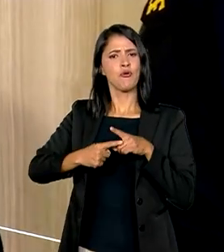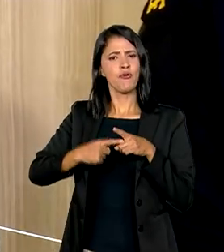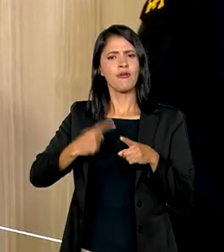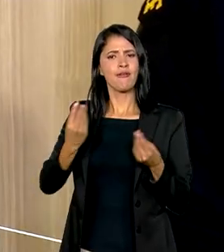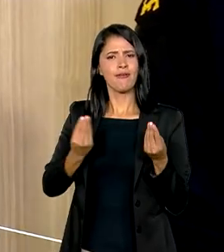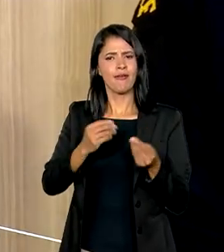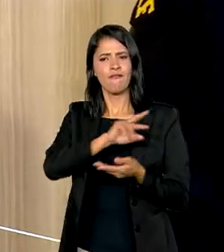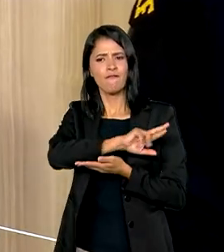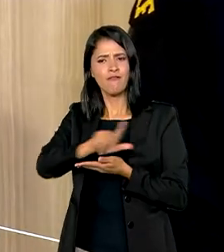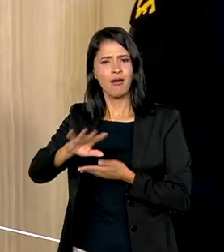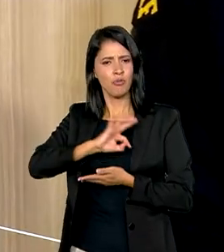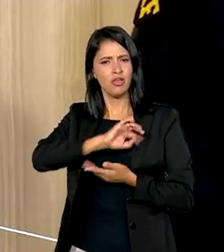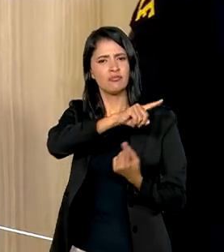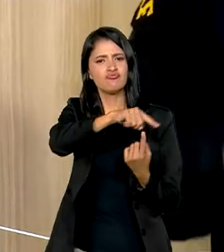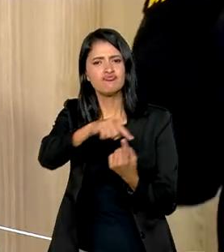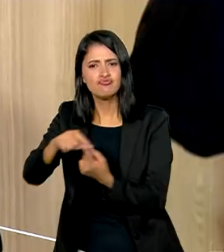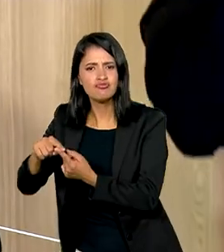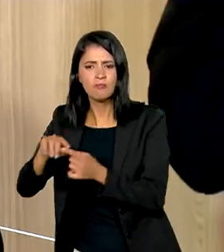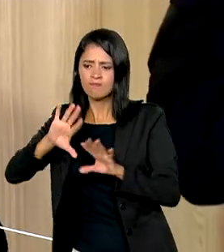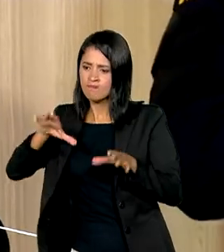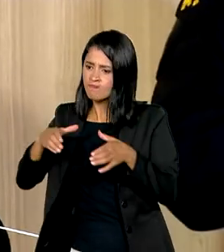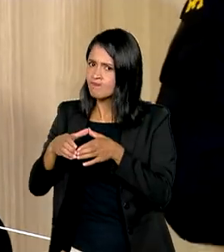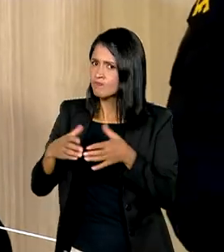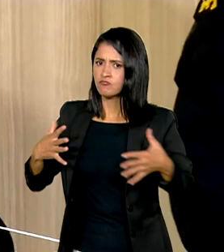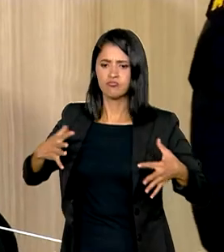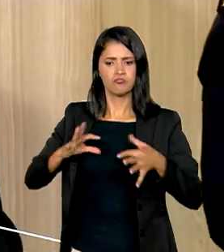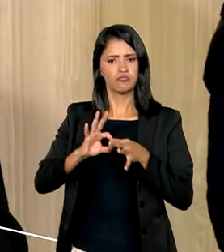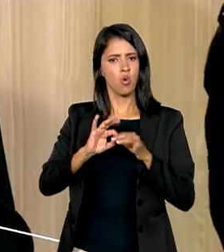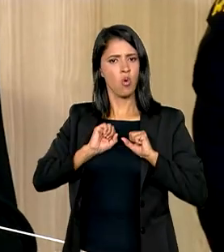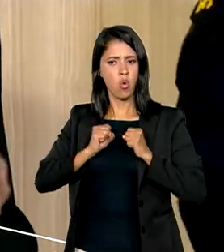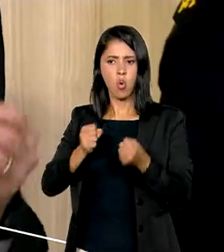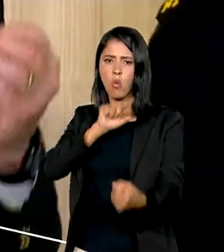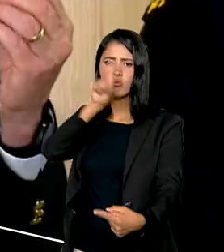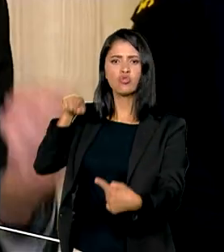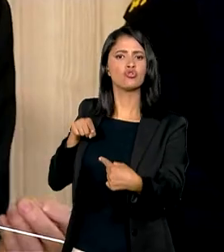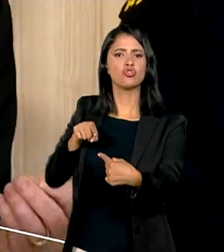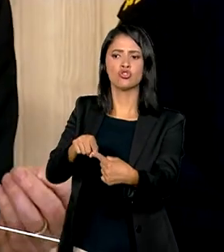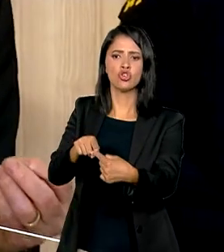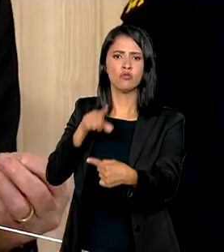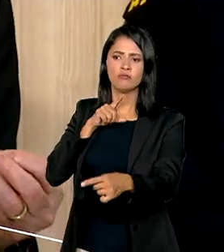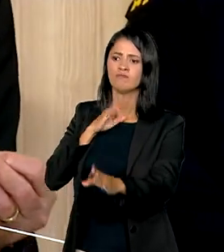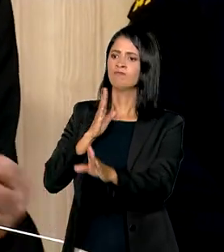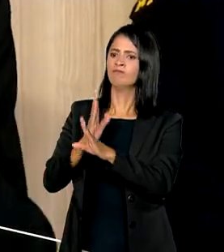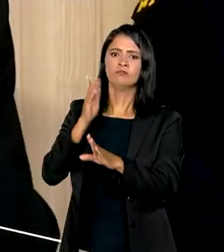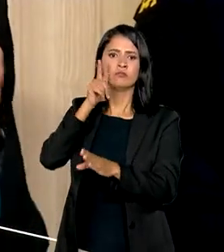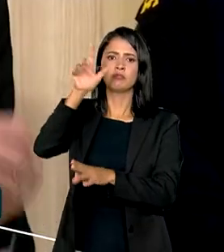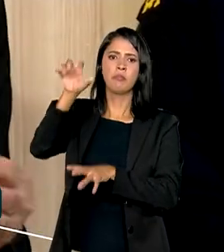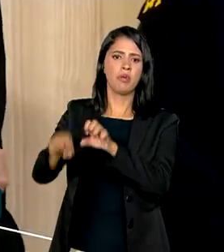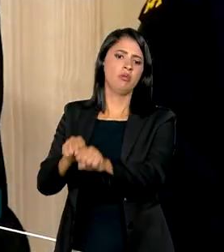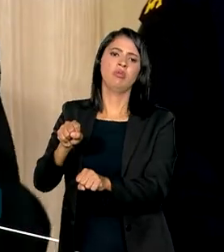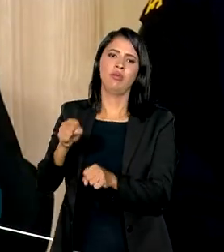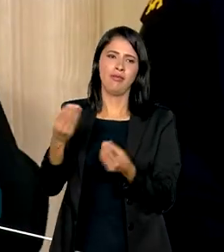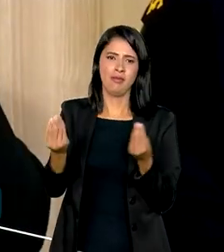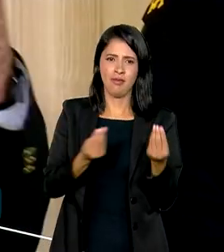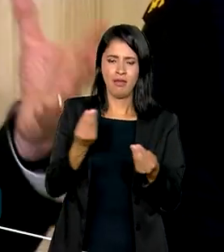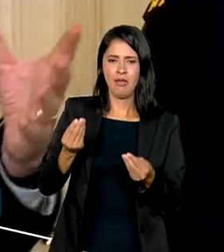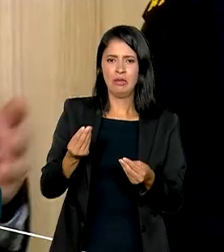várias forças policiais se conjugam no esforço de sanar a situação,